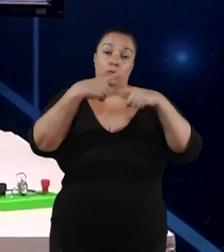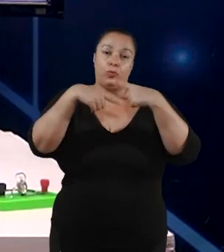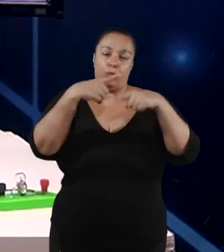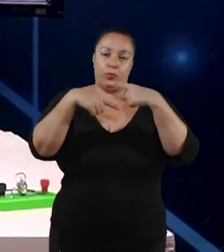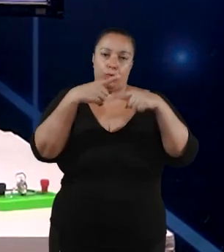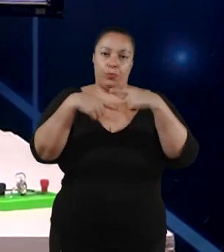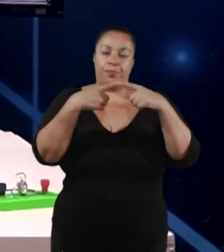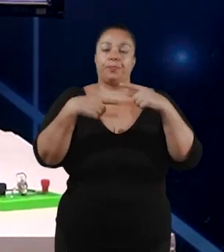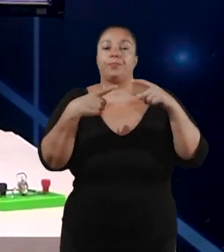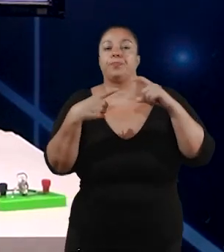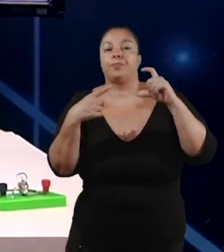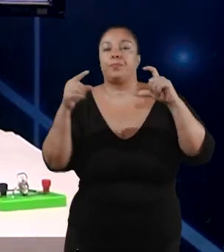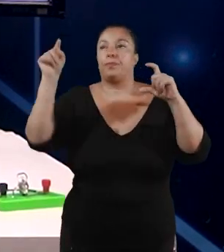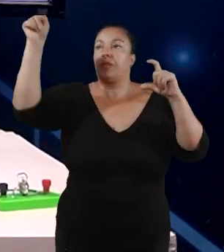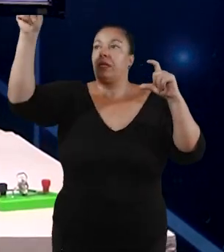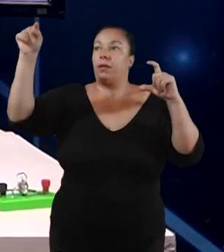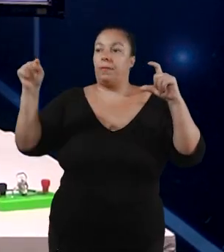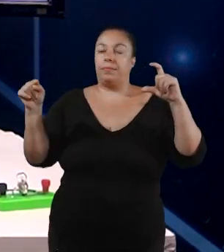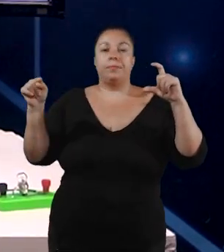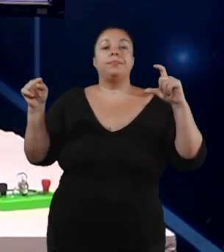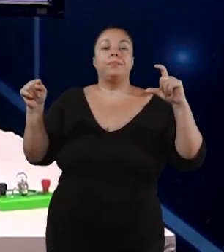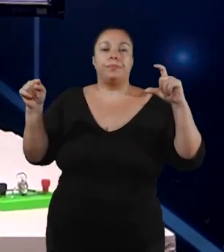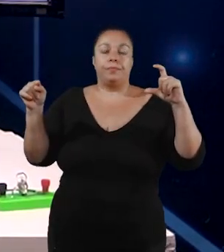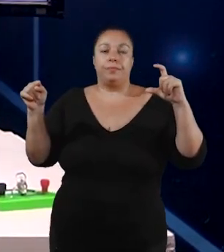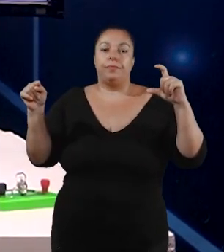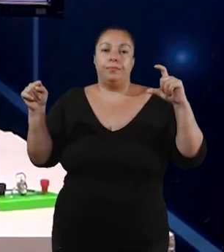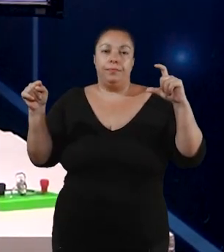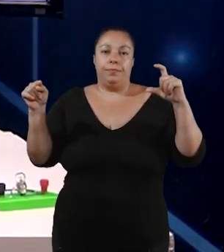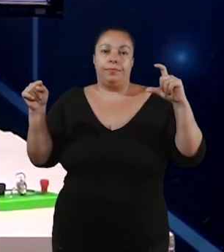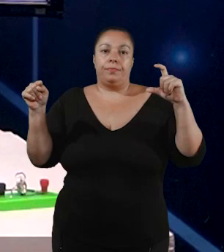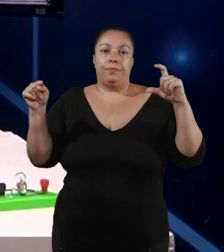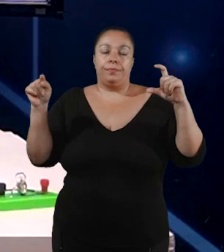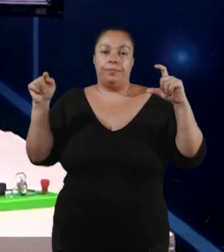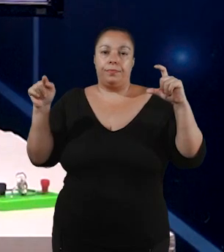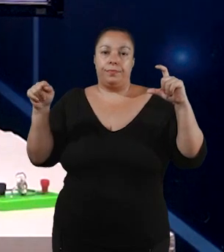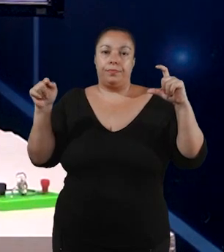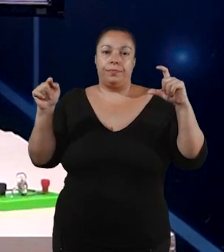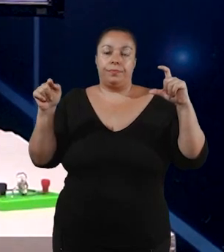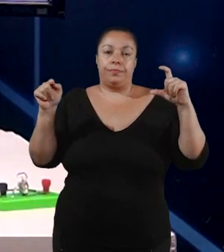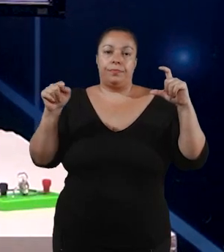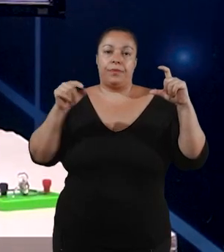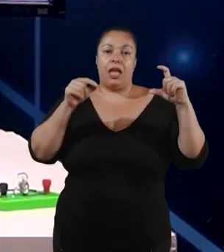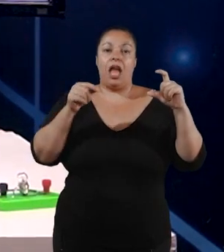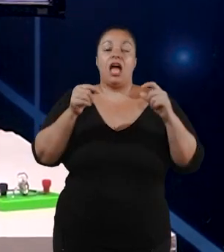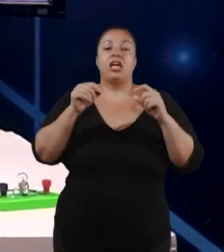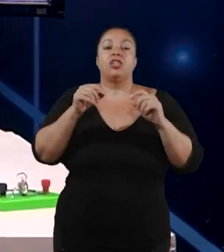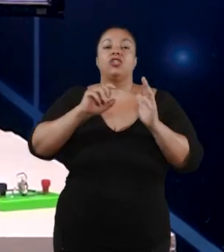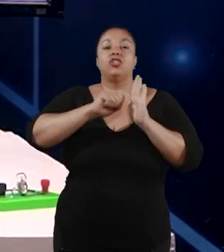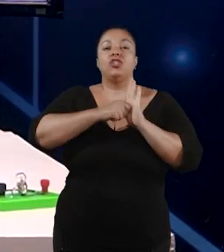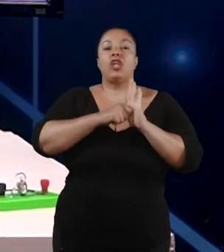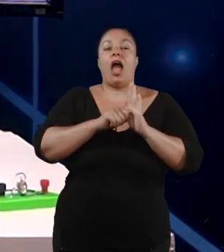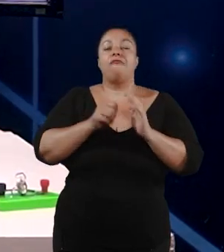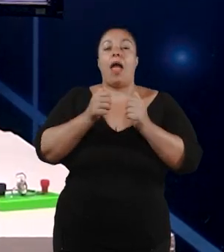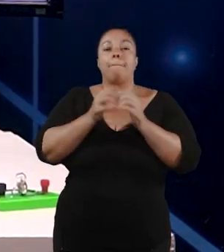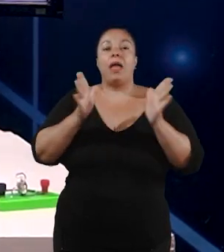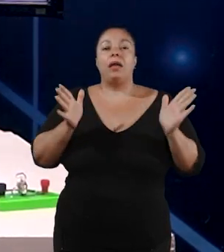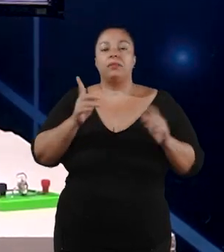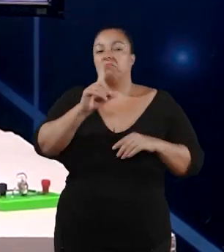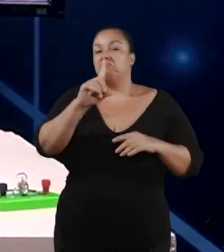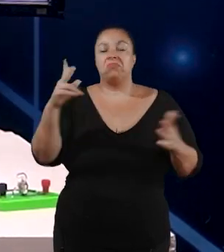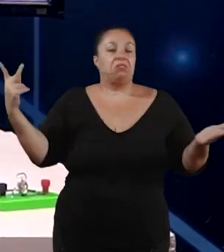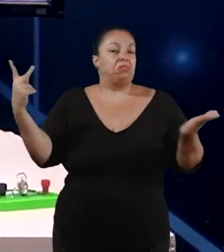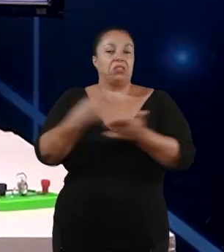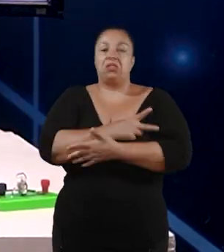que a lâmpada tem 2 polos. Sai do outro polo da lâmpada, vem na chave aqui, a chave é aberta. Pessoal, não está acontecendo nada.